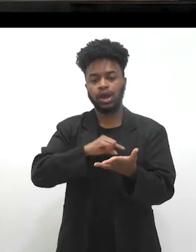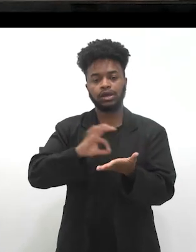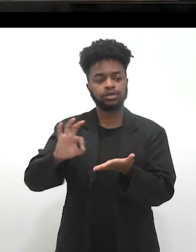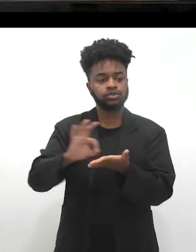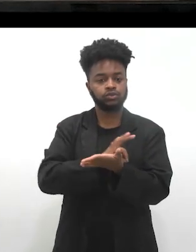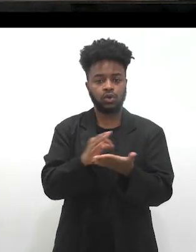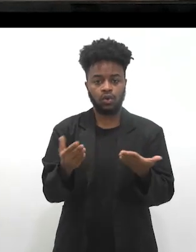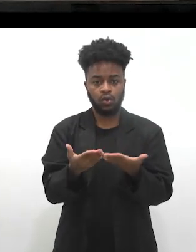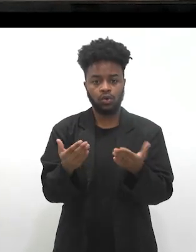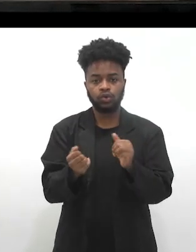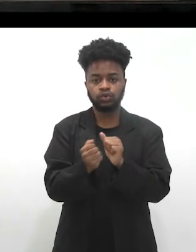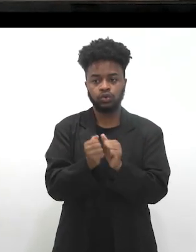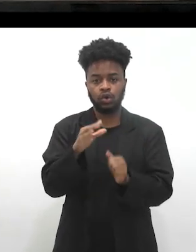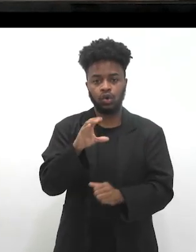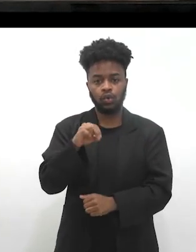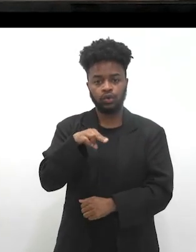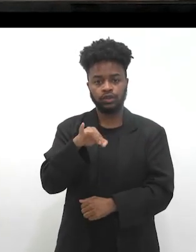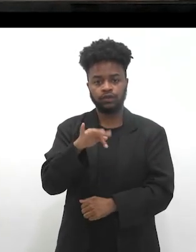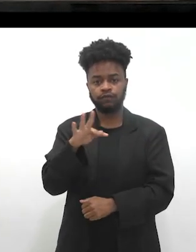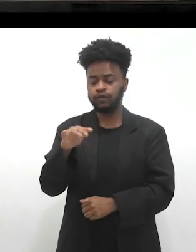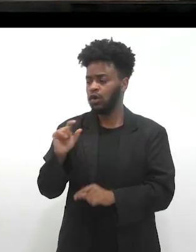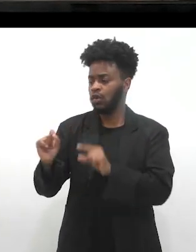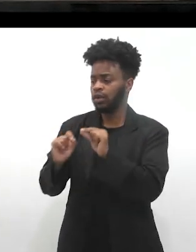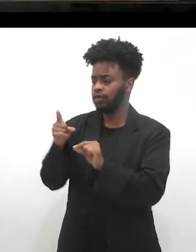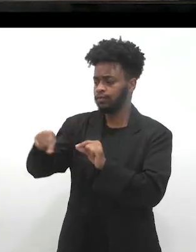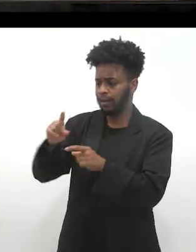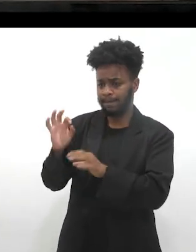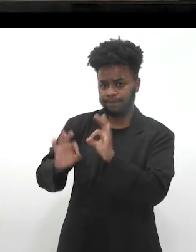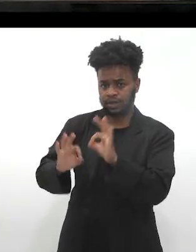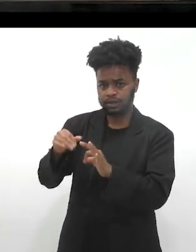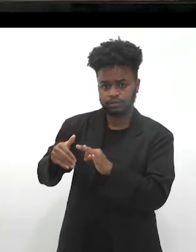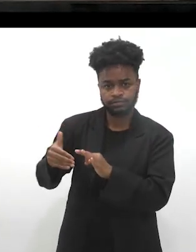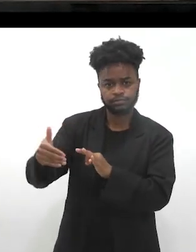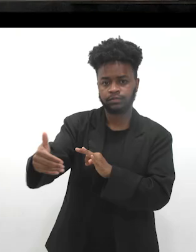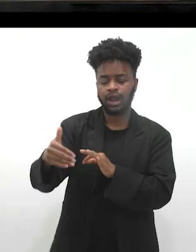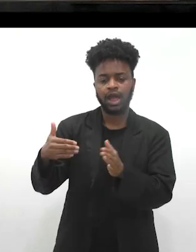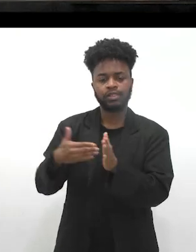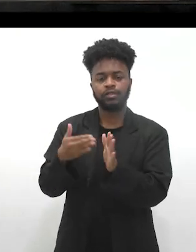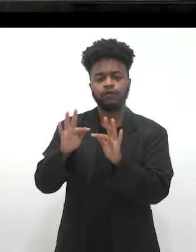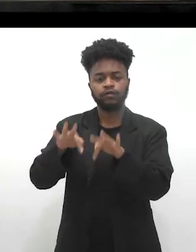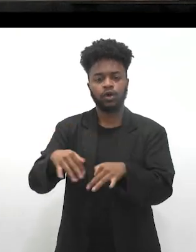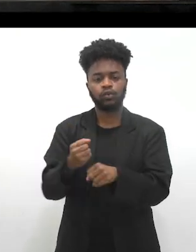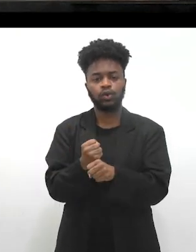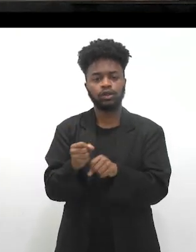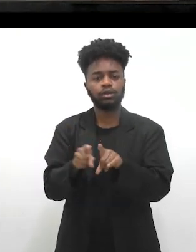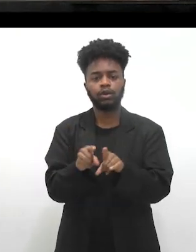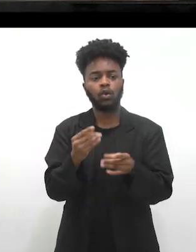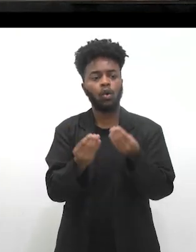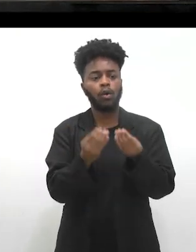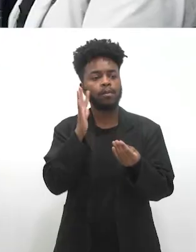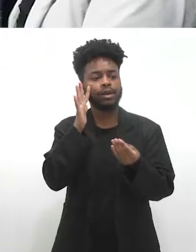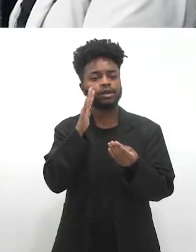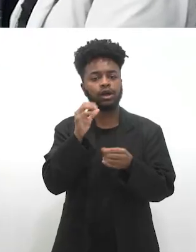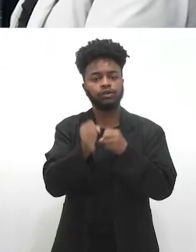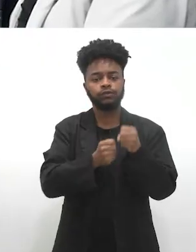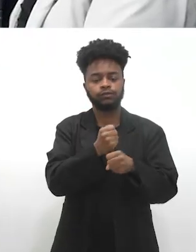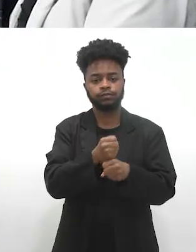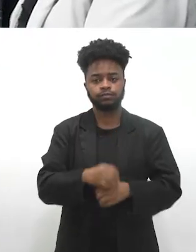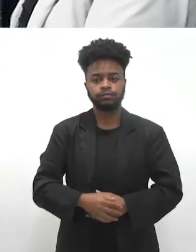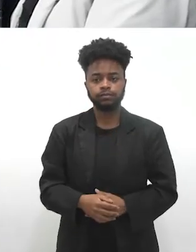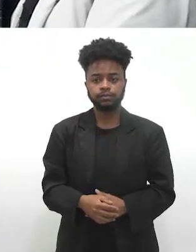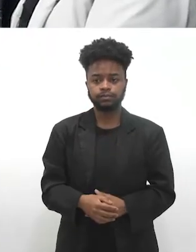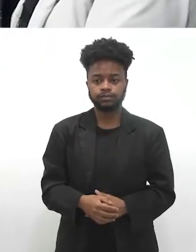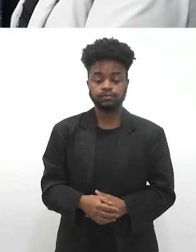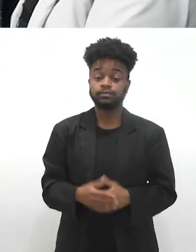que a gente assinou com o CONIF. Qual o planejamento de vocês agora até o final do ano e para o próximo ano? Esse